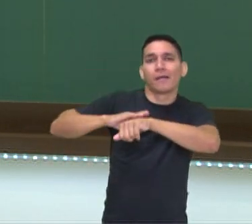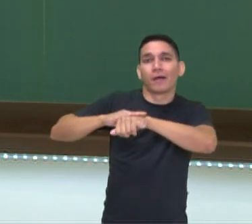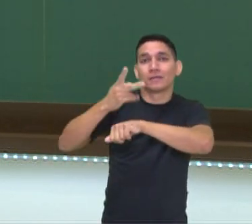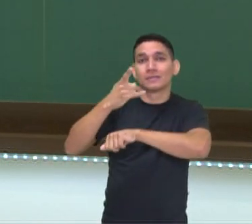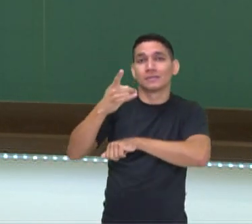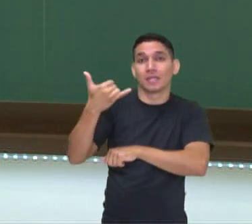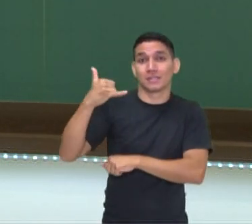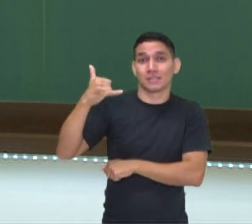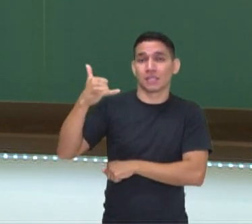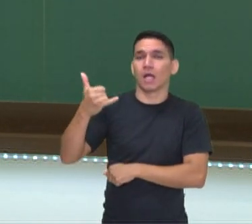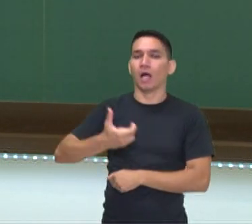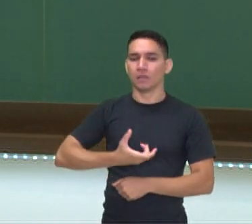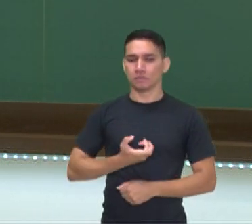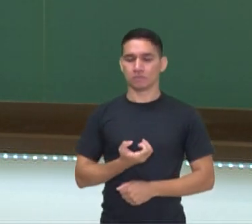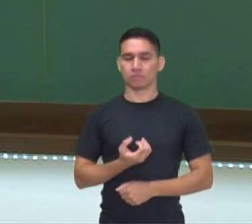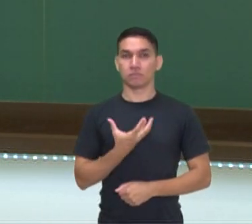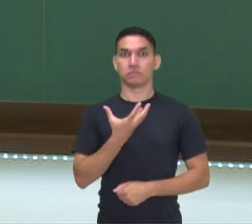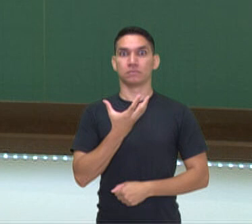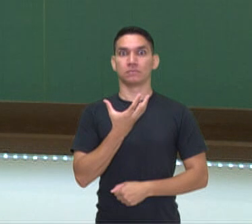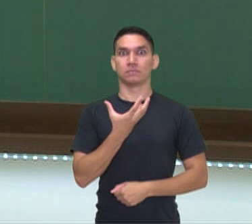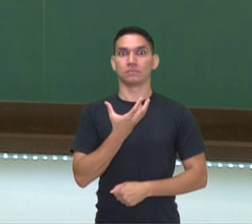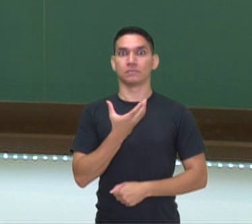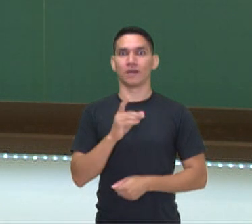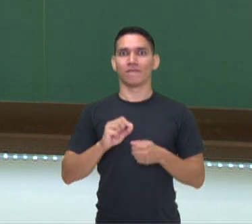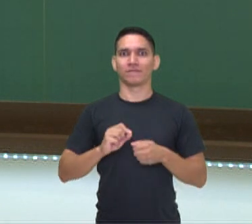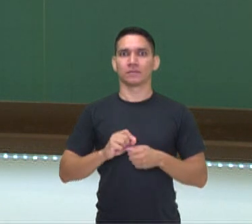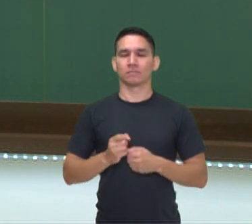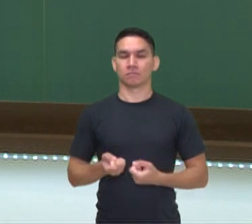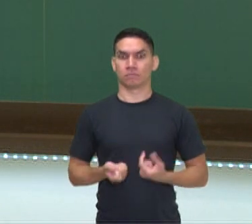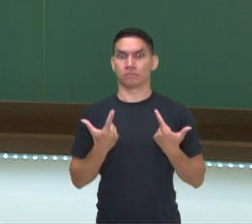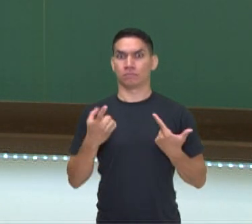celular, coloca debaixo do queixo e faz uma cara de terror.